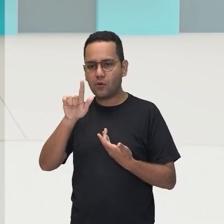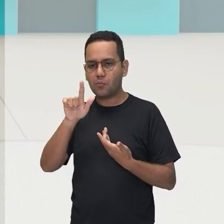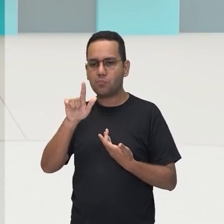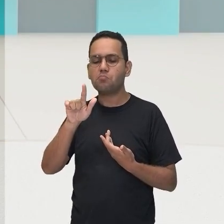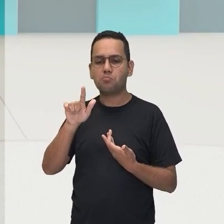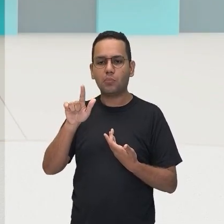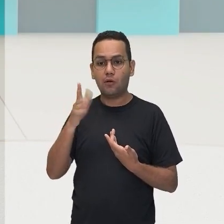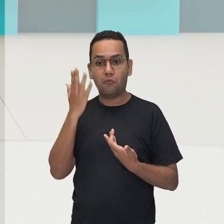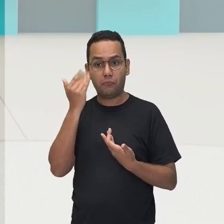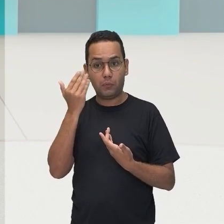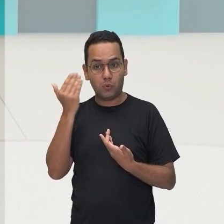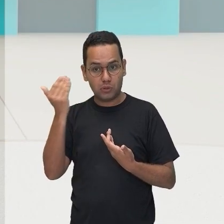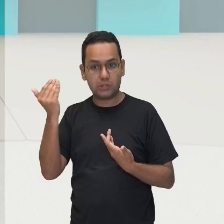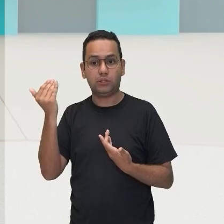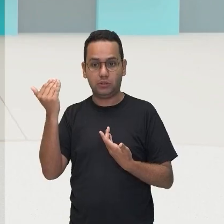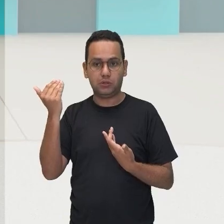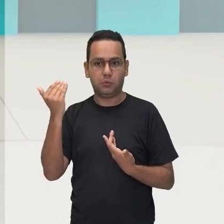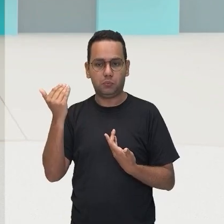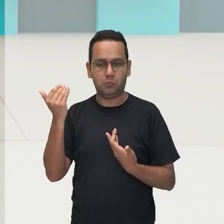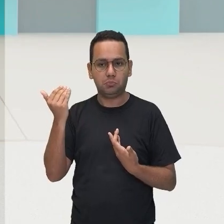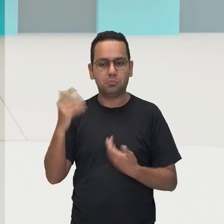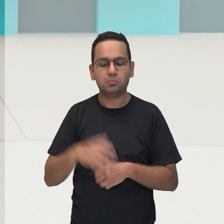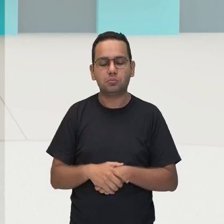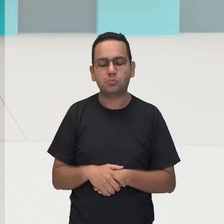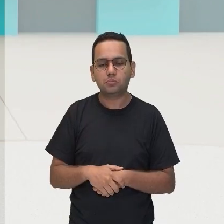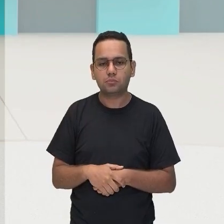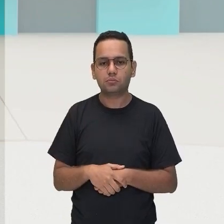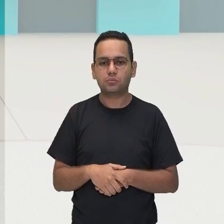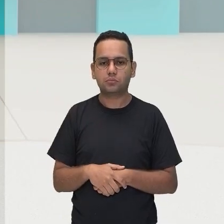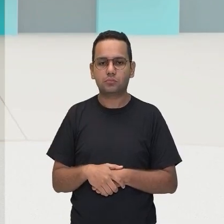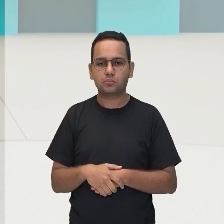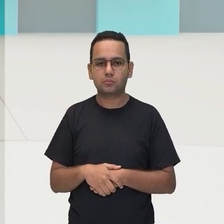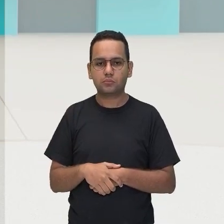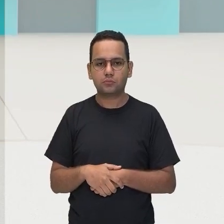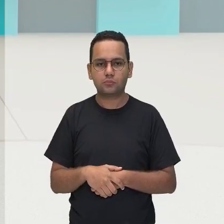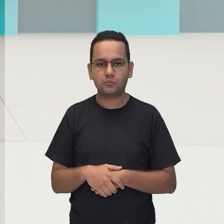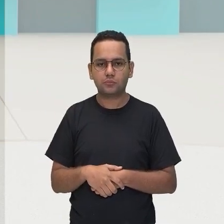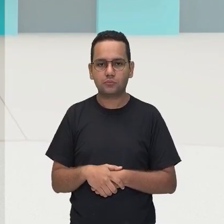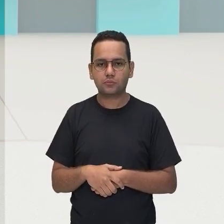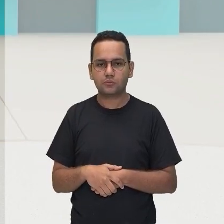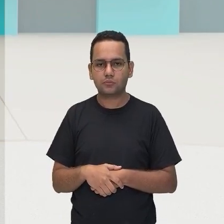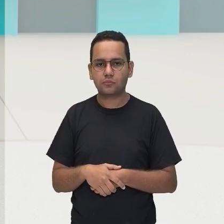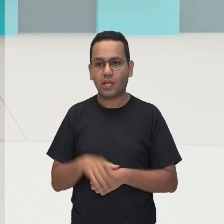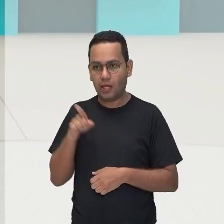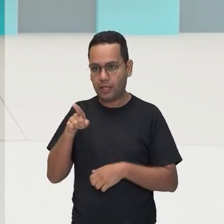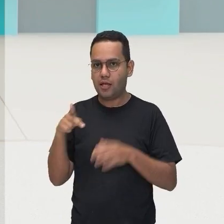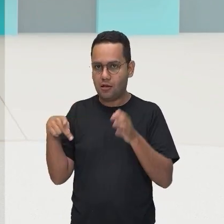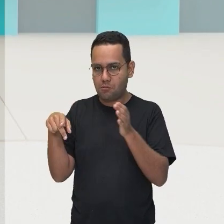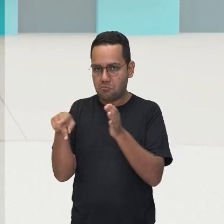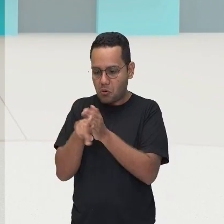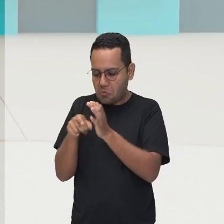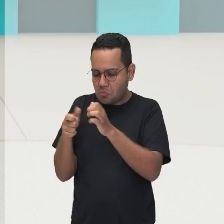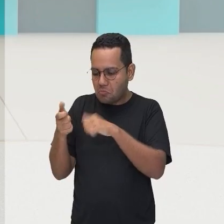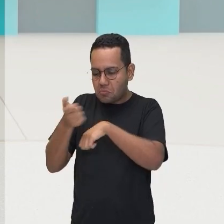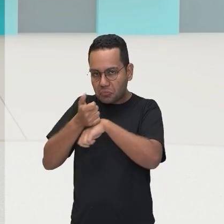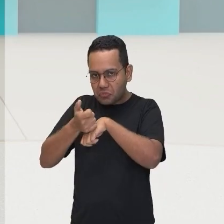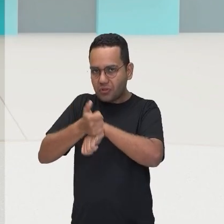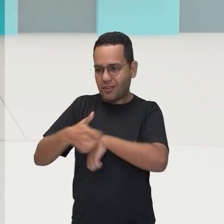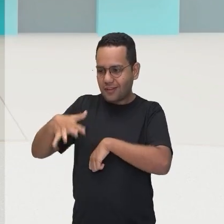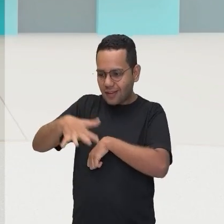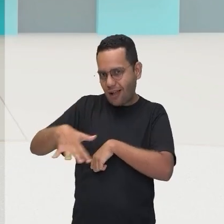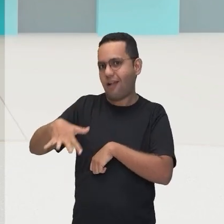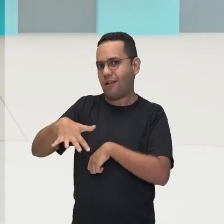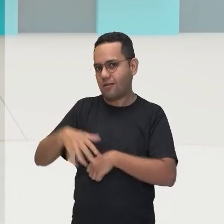mundial, que é praticante dessa modalidade esportiva. Então, é bem interessante mesmo, né?